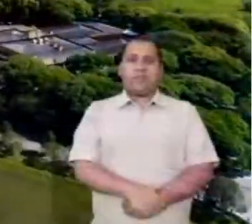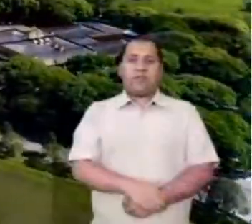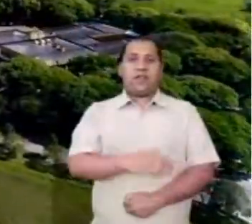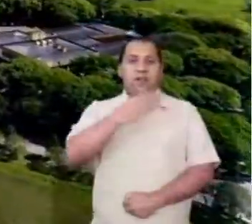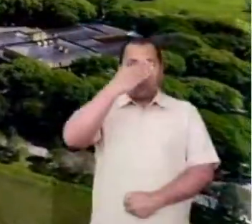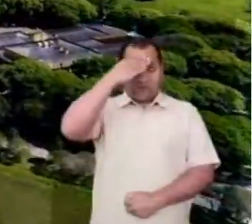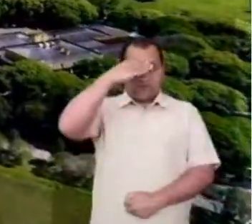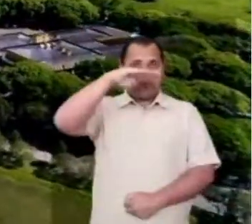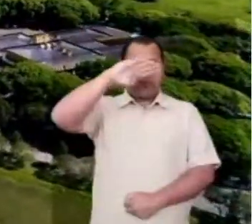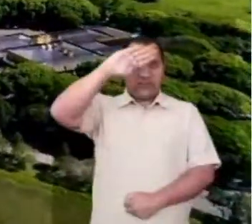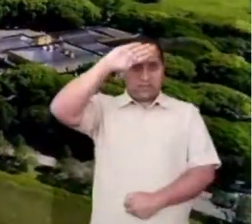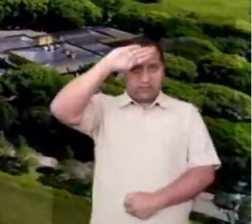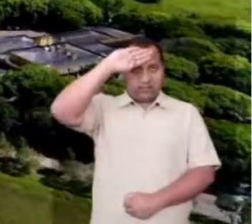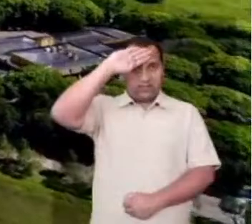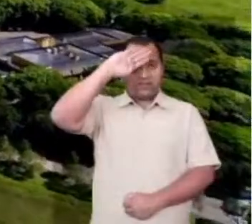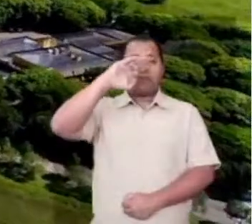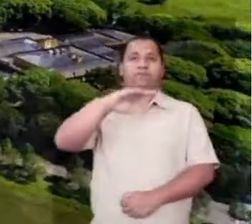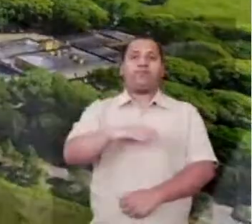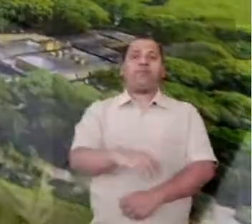Uruguaiana.